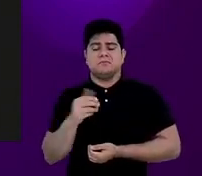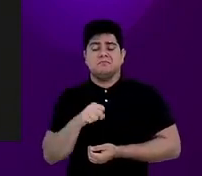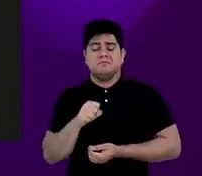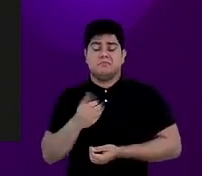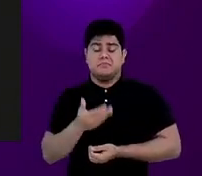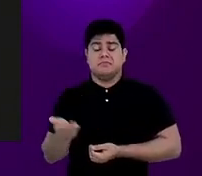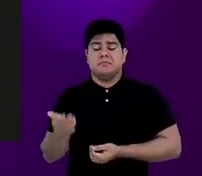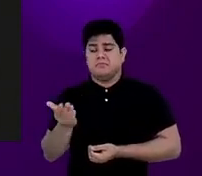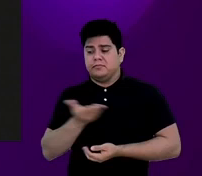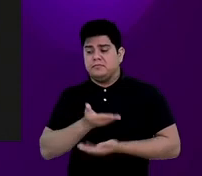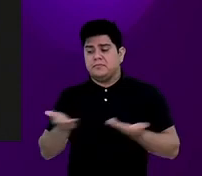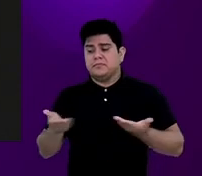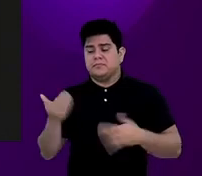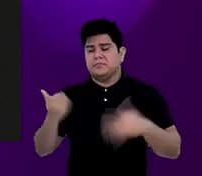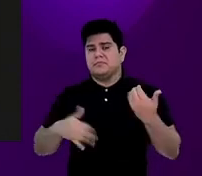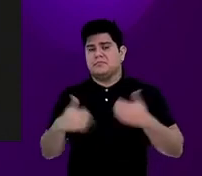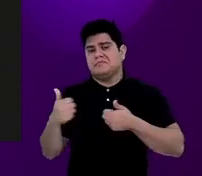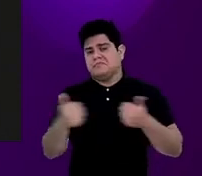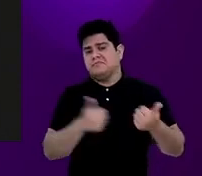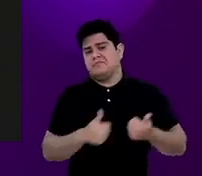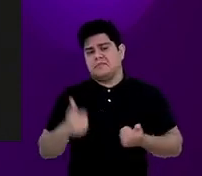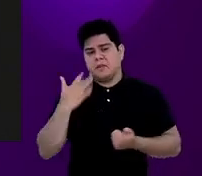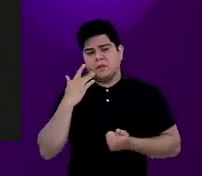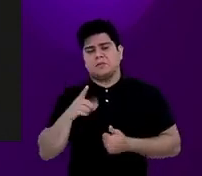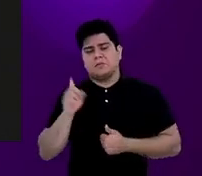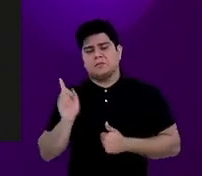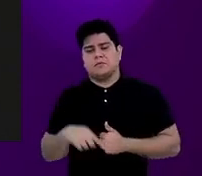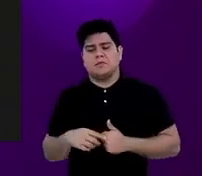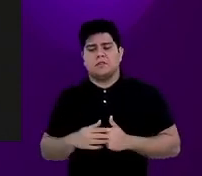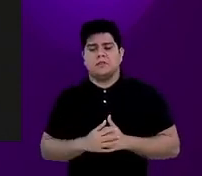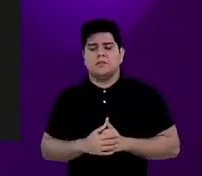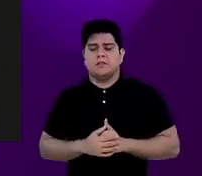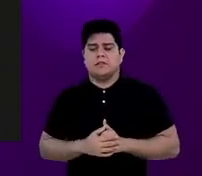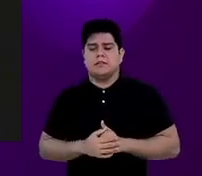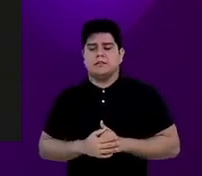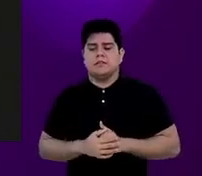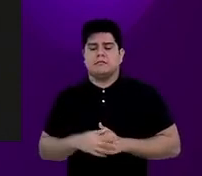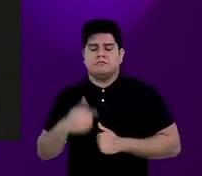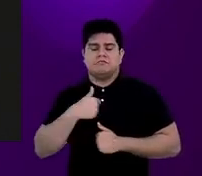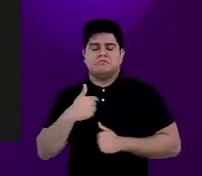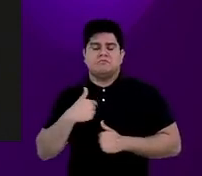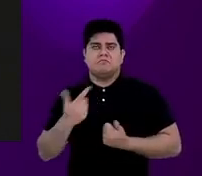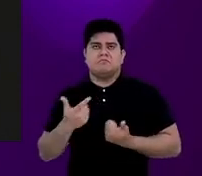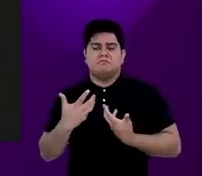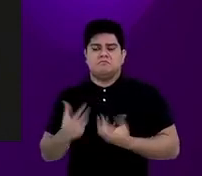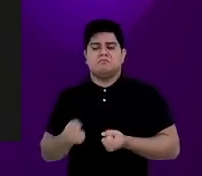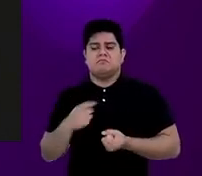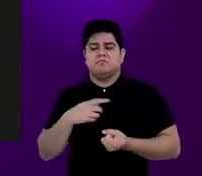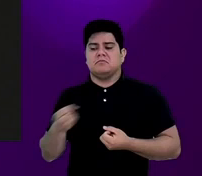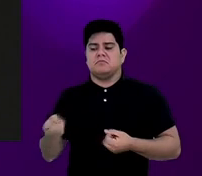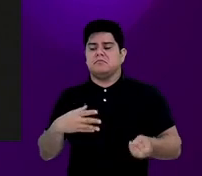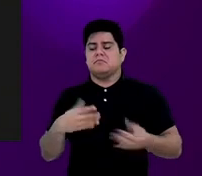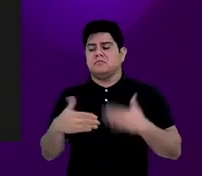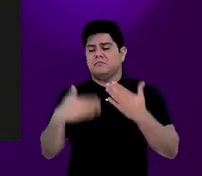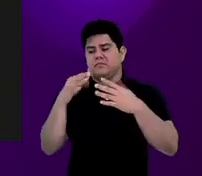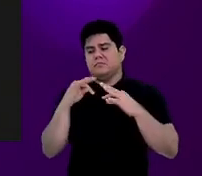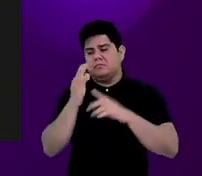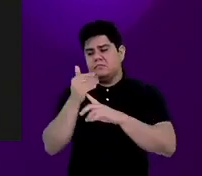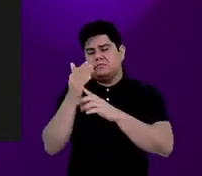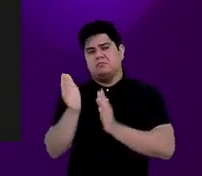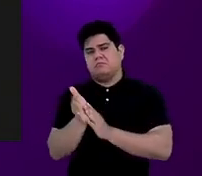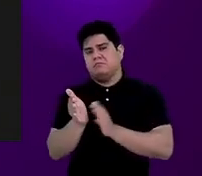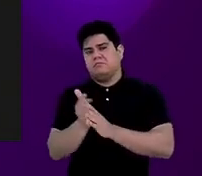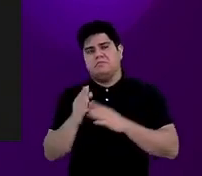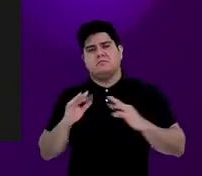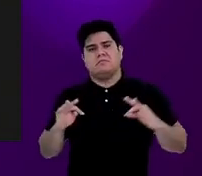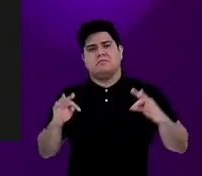os colegas colocaram bem, acho que isso é o que me faria adotar uma nova tecnologia. E parabéns aí a todos,